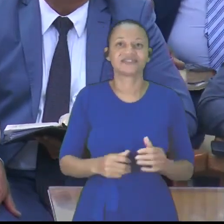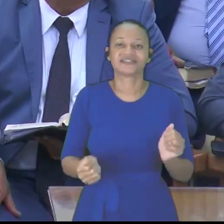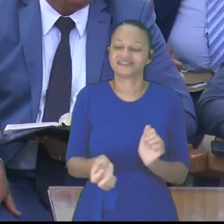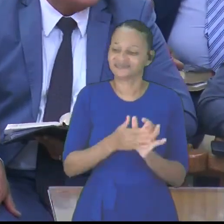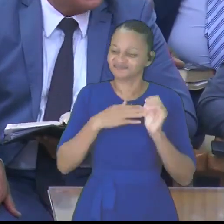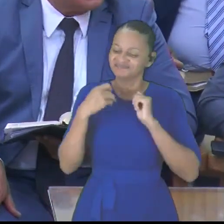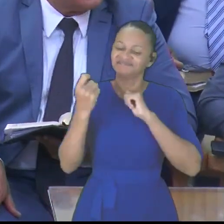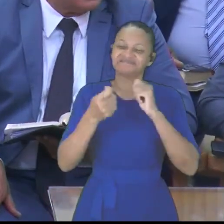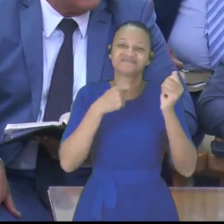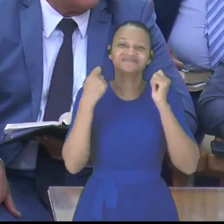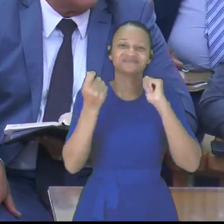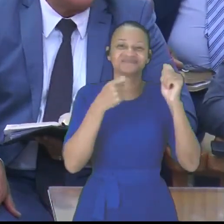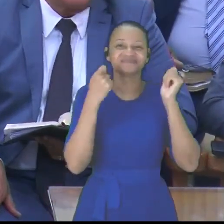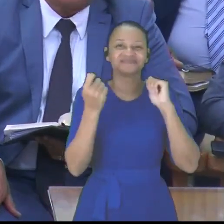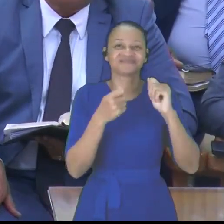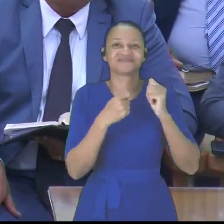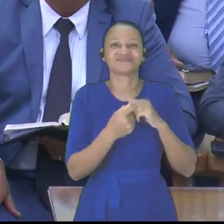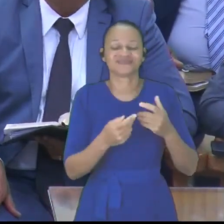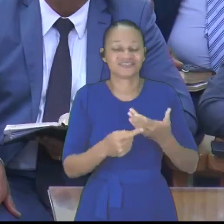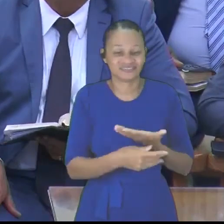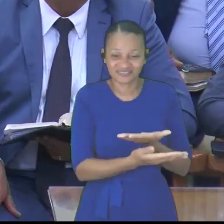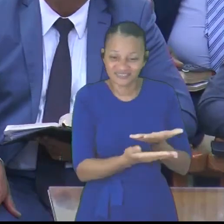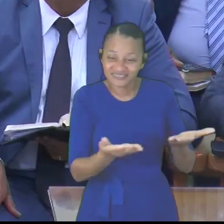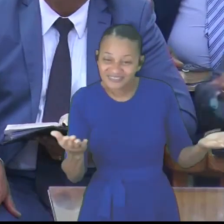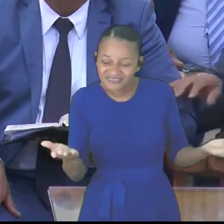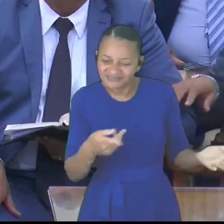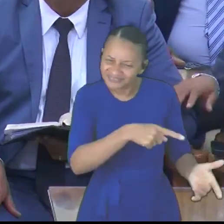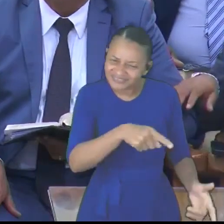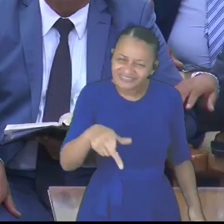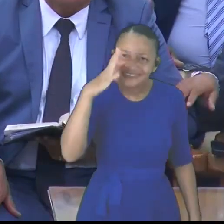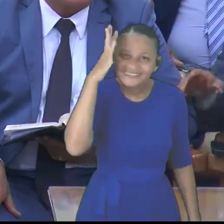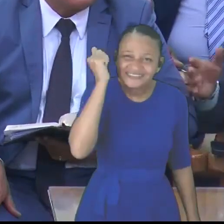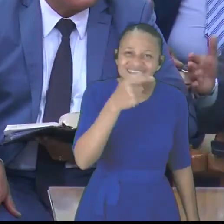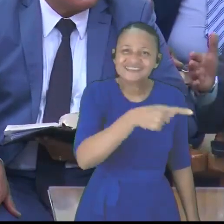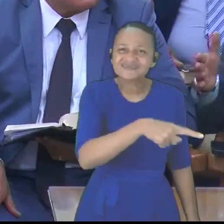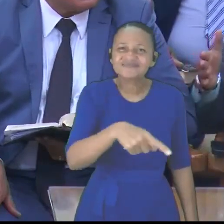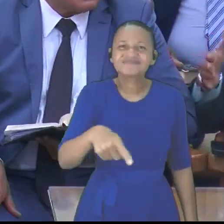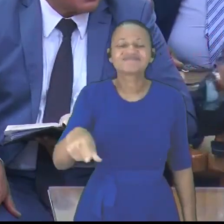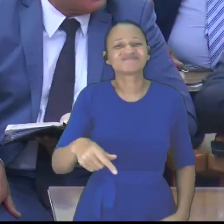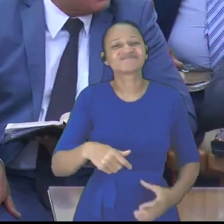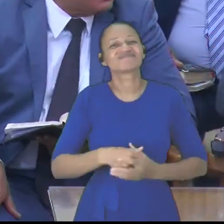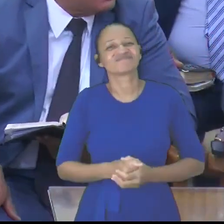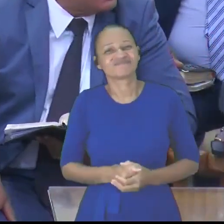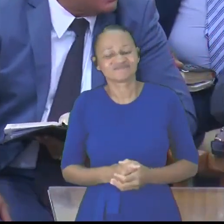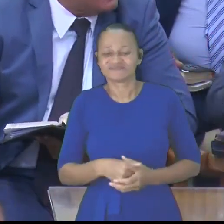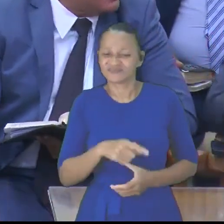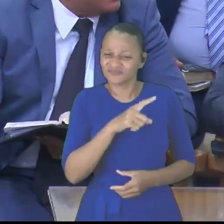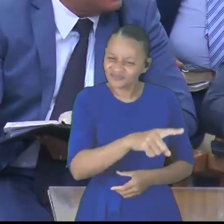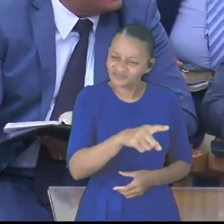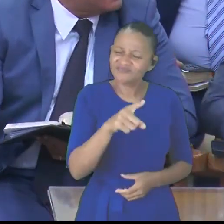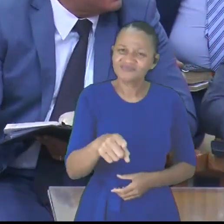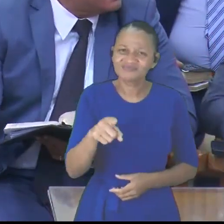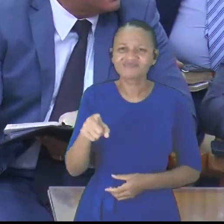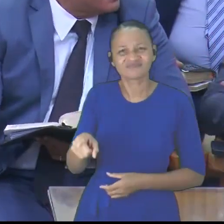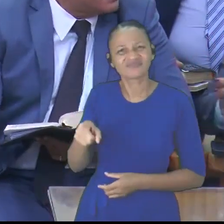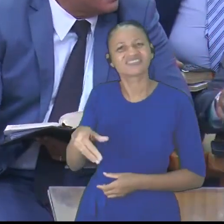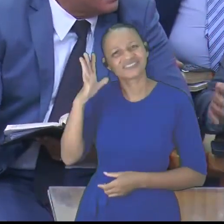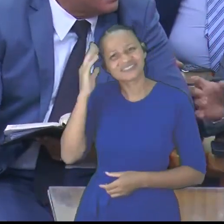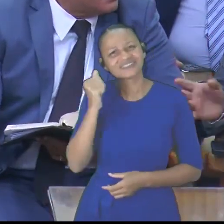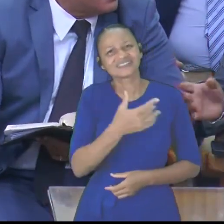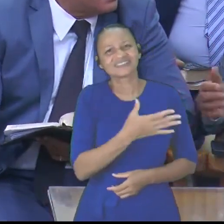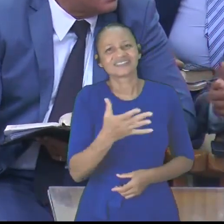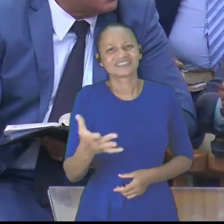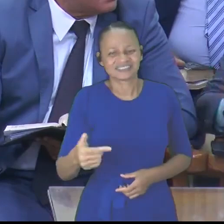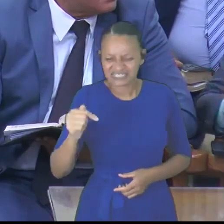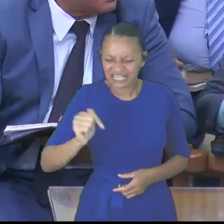Oh, aleluia. Vós mesmos bem sabeis. Vós mesmos bem sabeis.